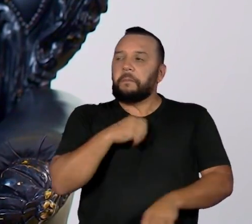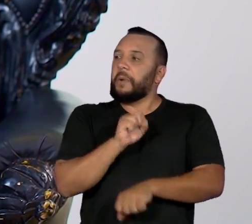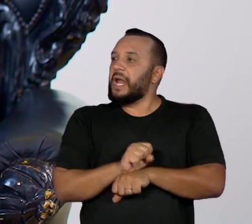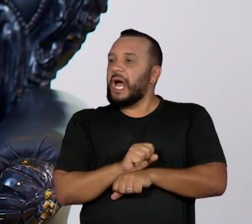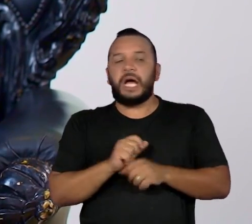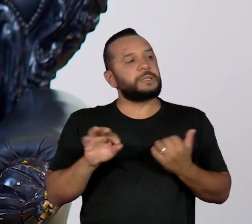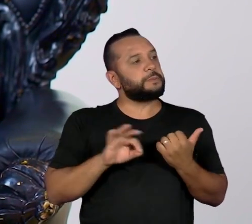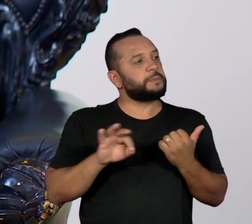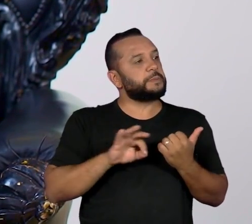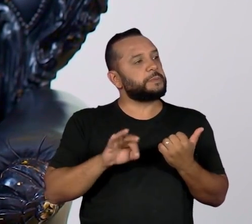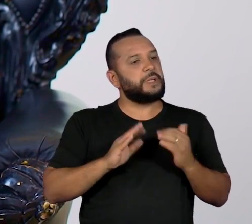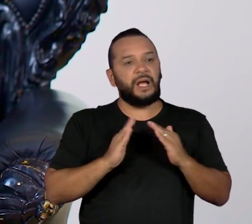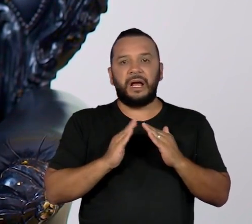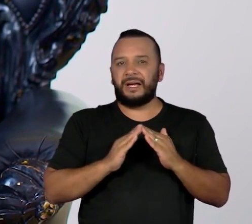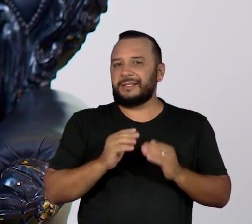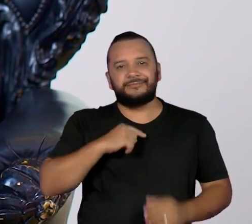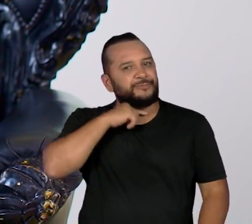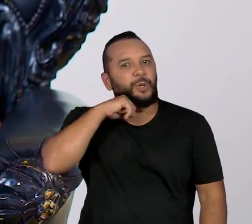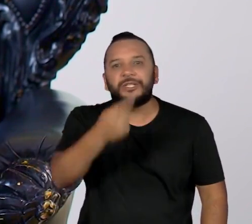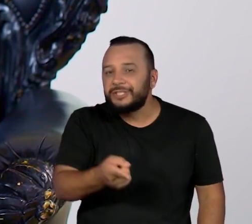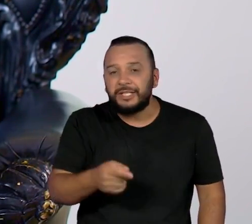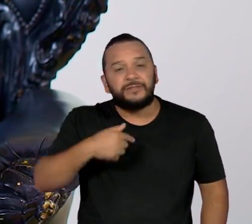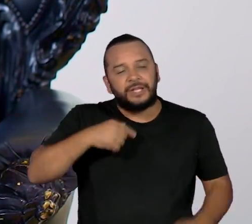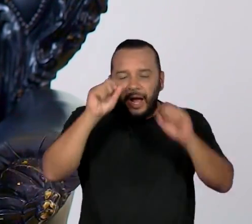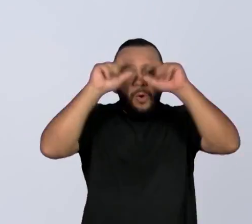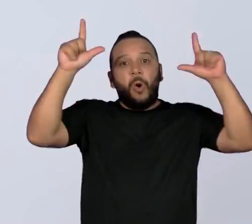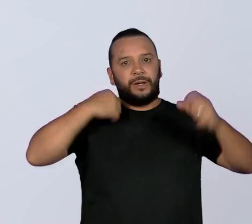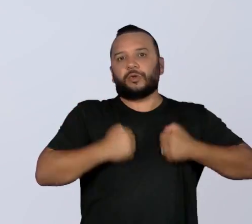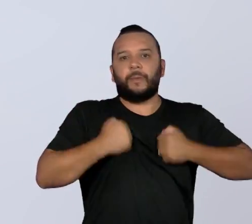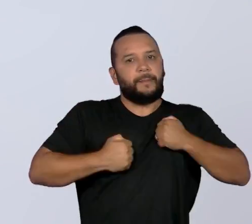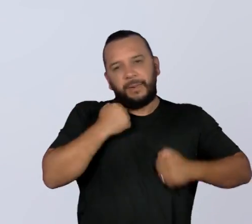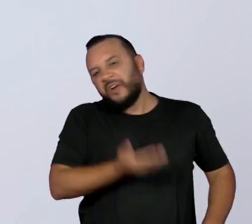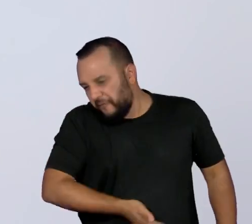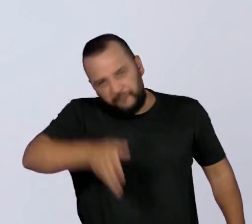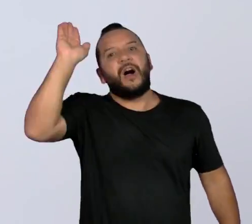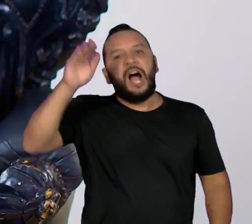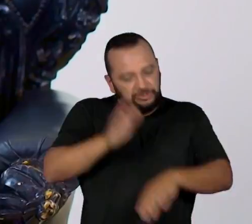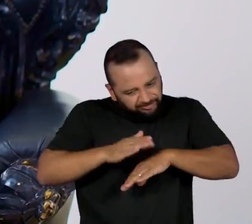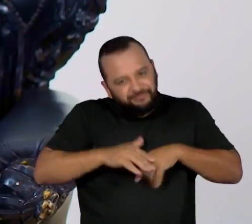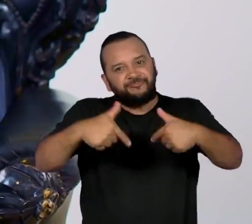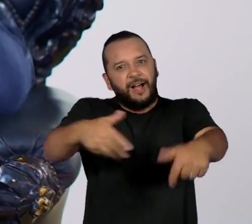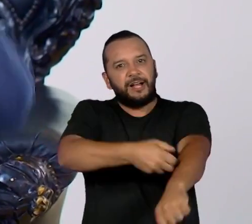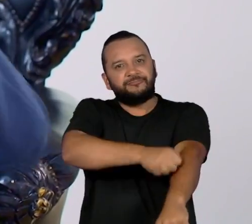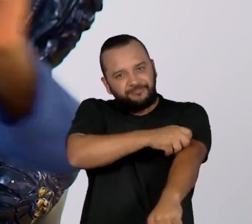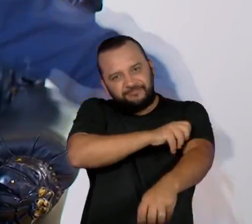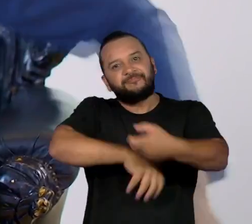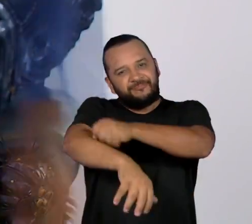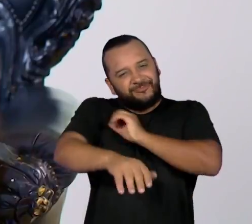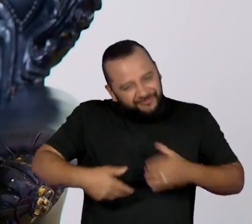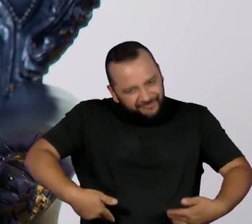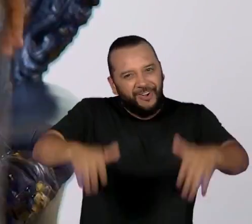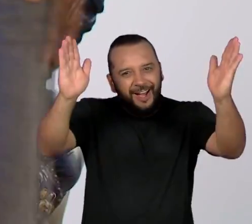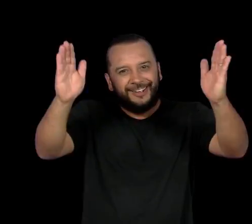em casa. Então, assim, acorda, toma teu banho, age, bora fazer. Pode cortar.